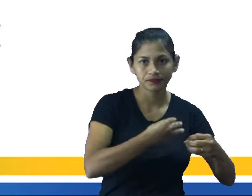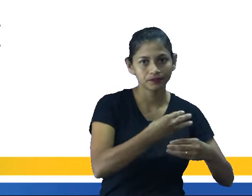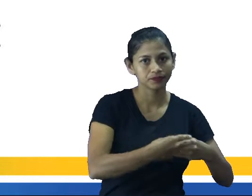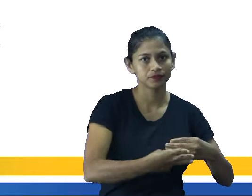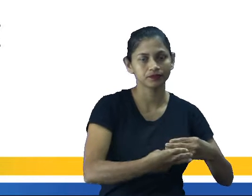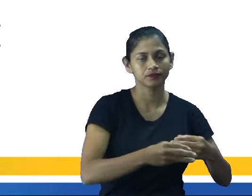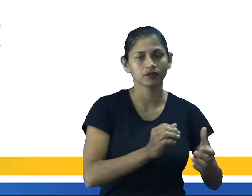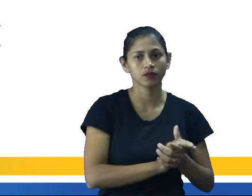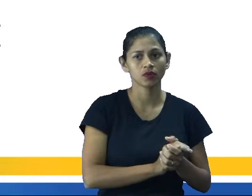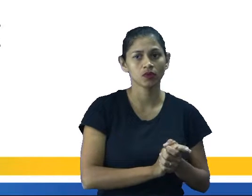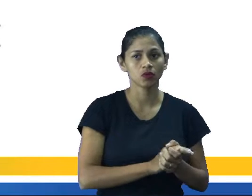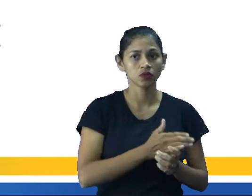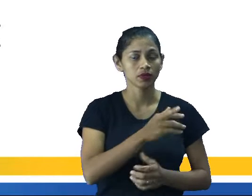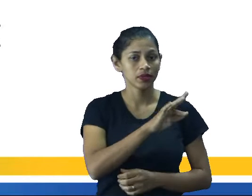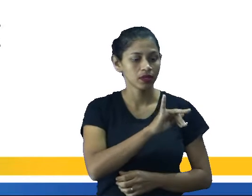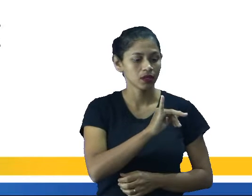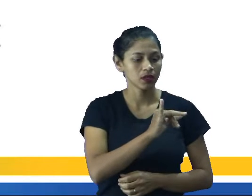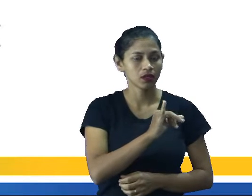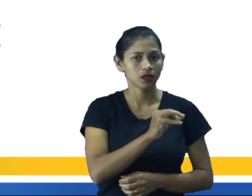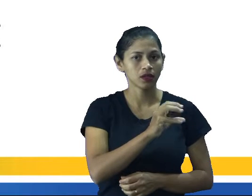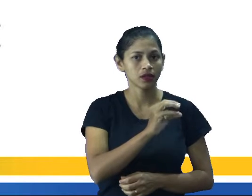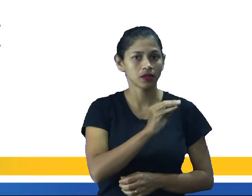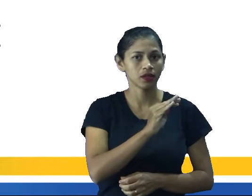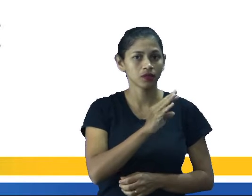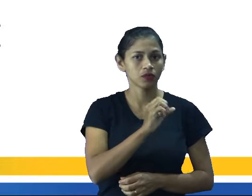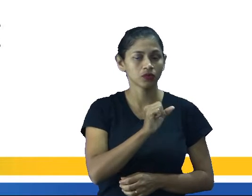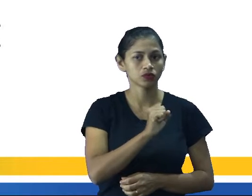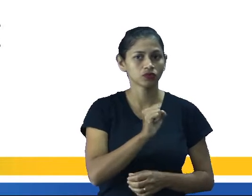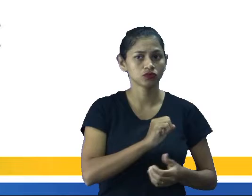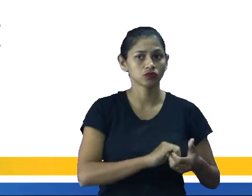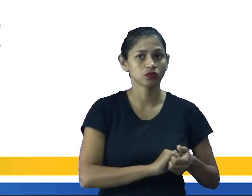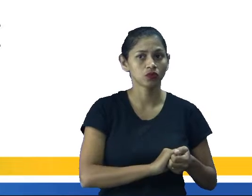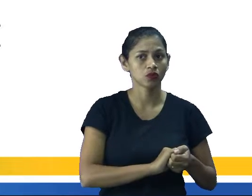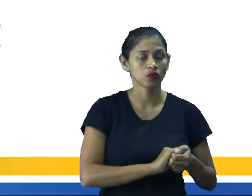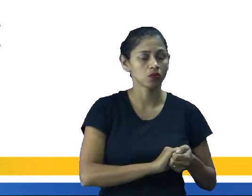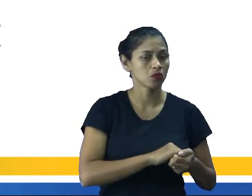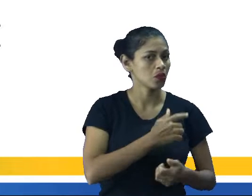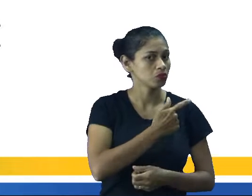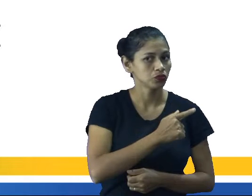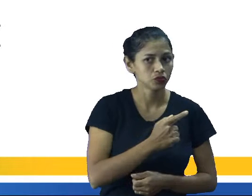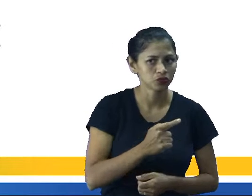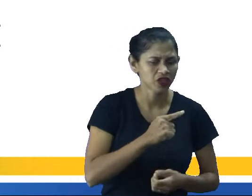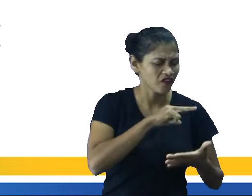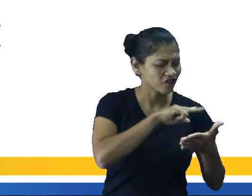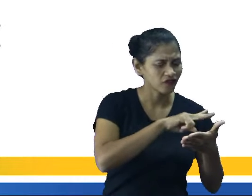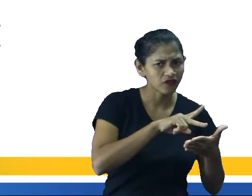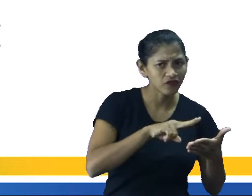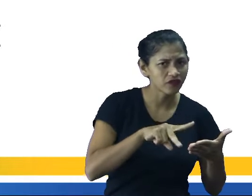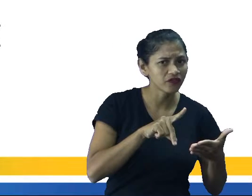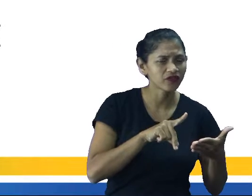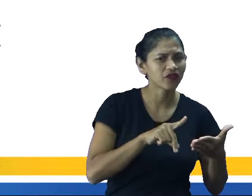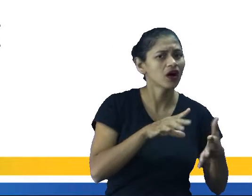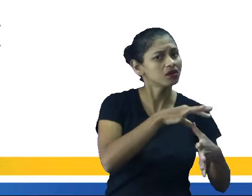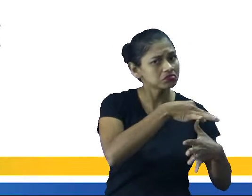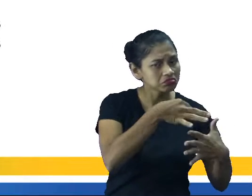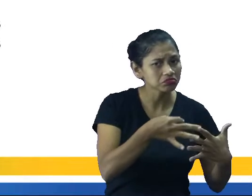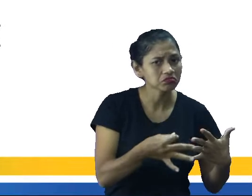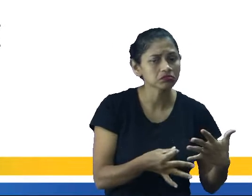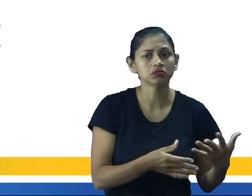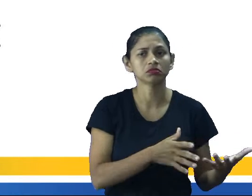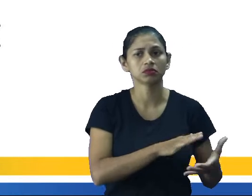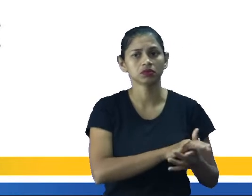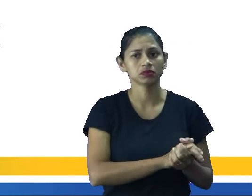apresentam em um tamanho menor. Não possui mitocôndrias, não possui citoesqueleto. A presença de fímbrias também